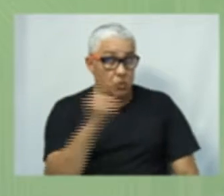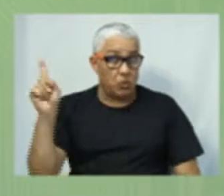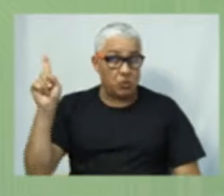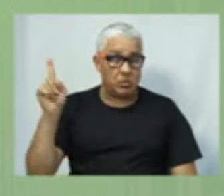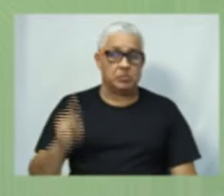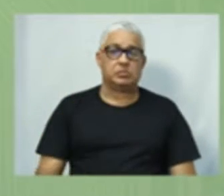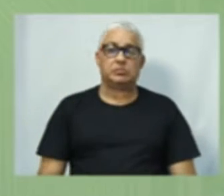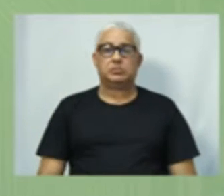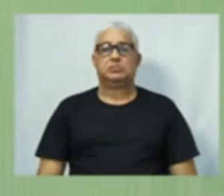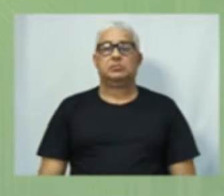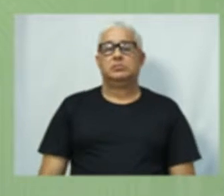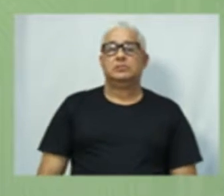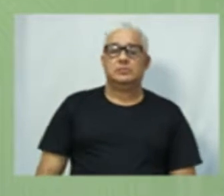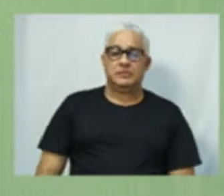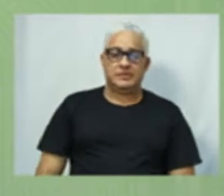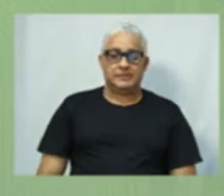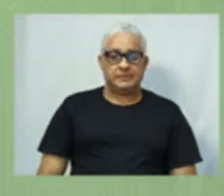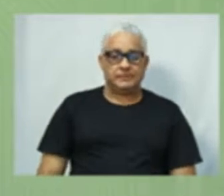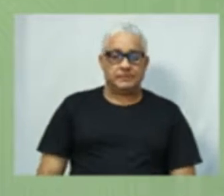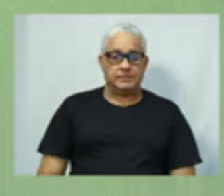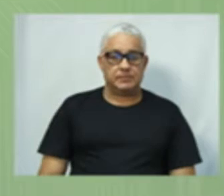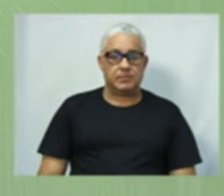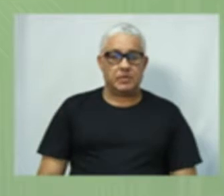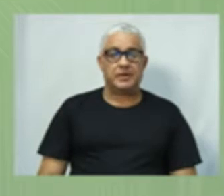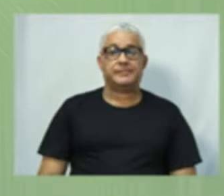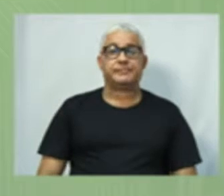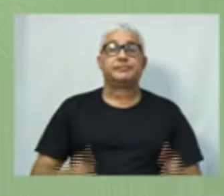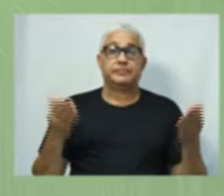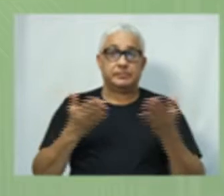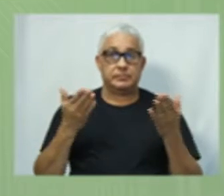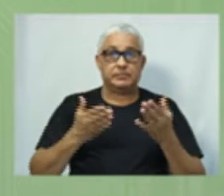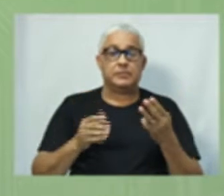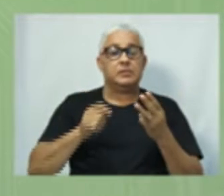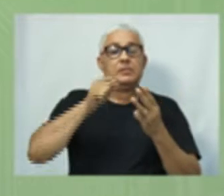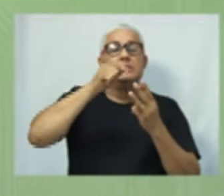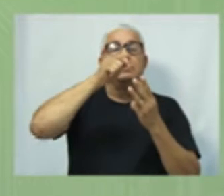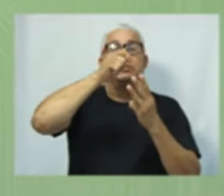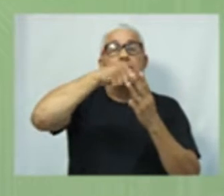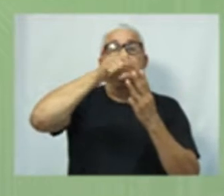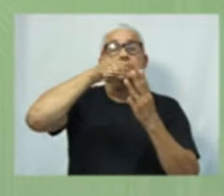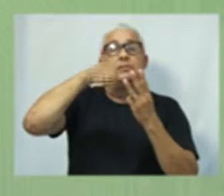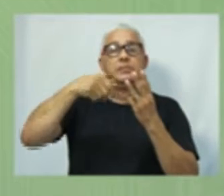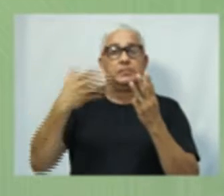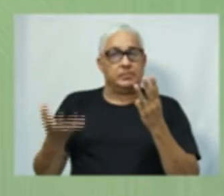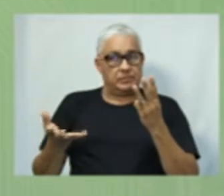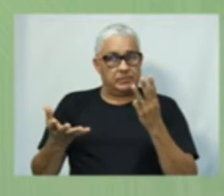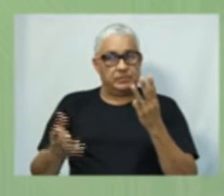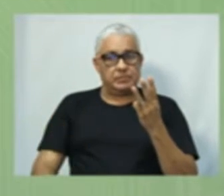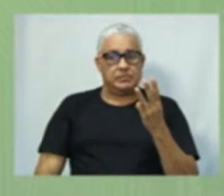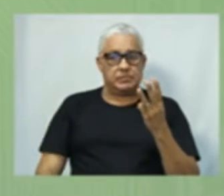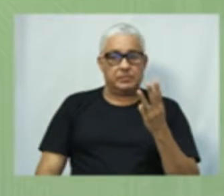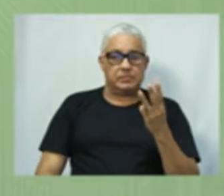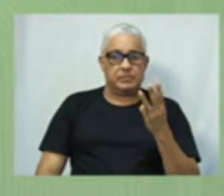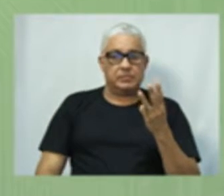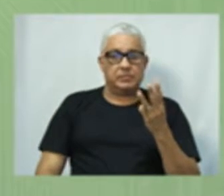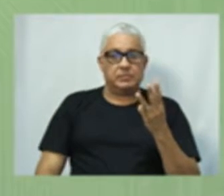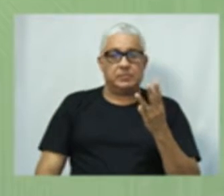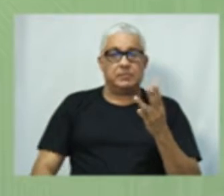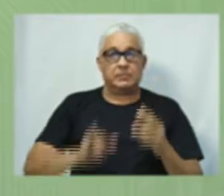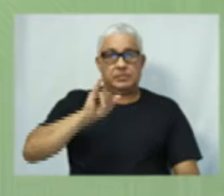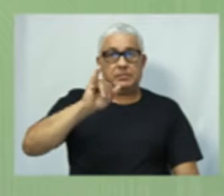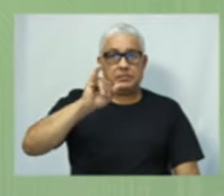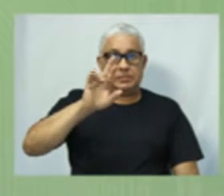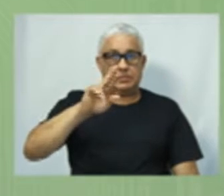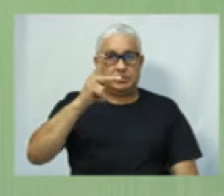lá, última vez. Qual é a periodicidade do imposto de renda da pessoa jurídica?